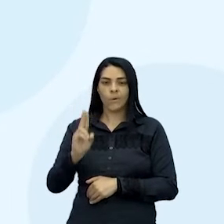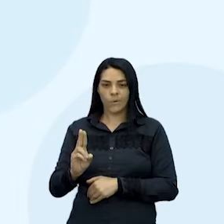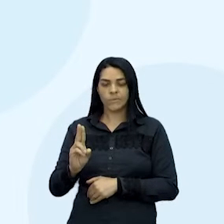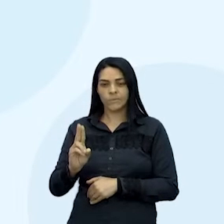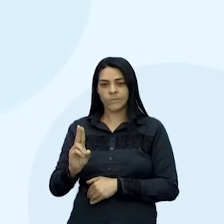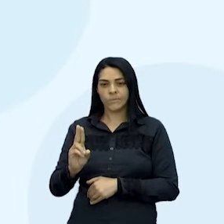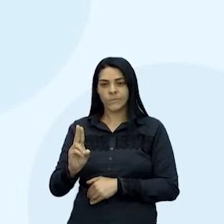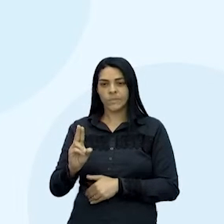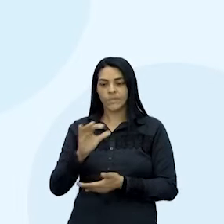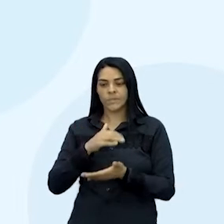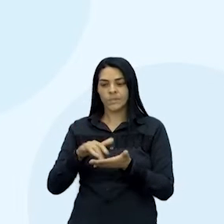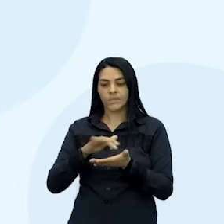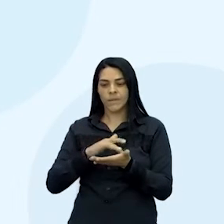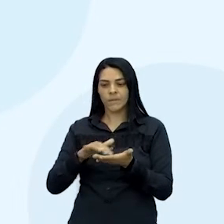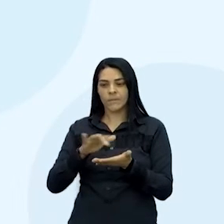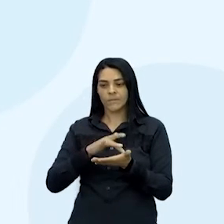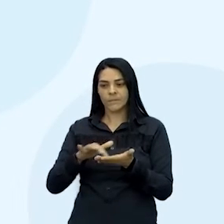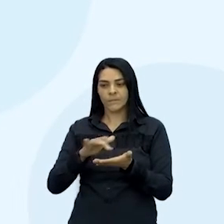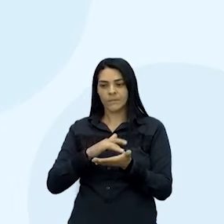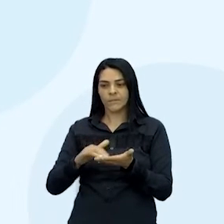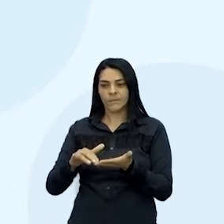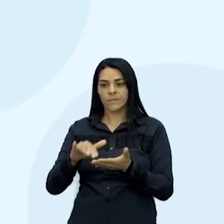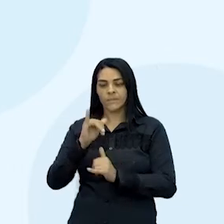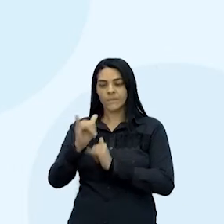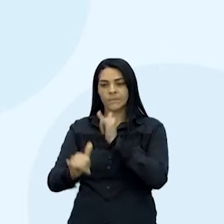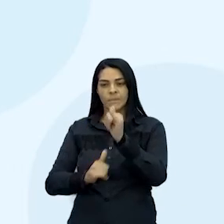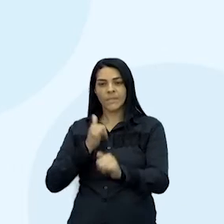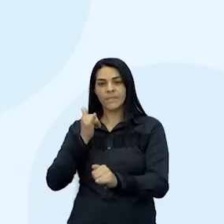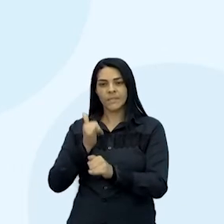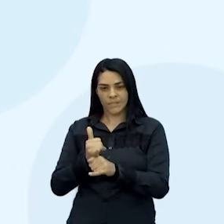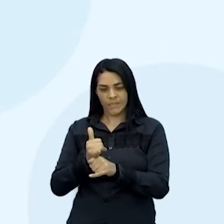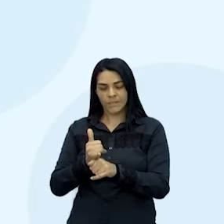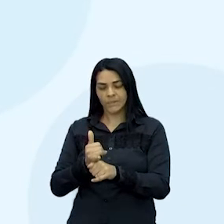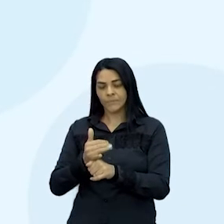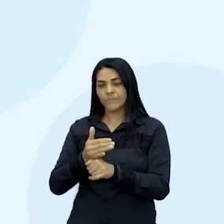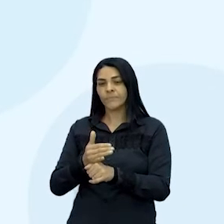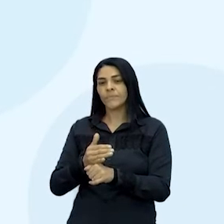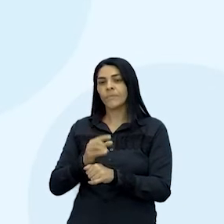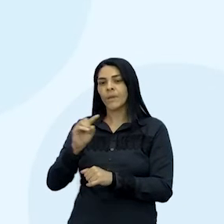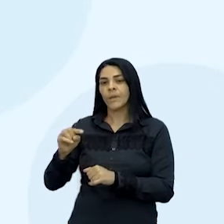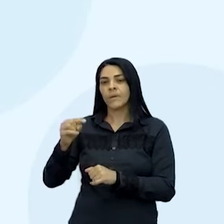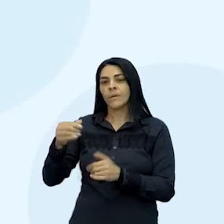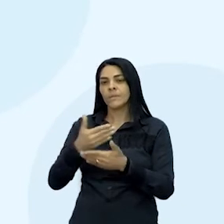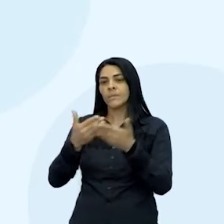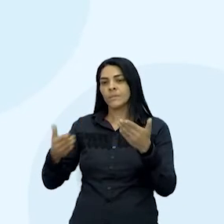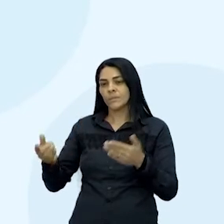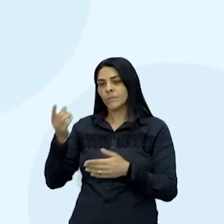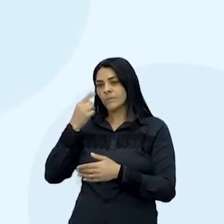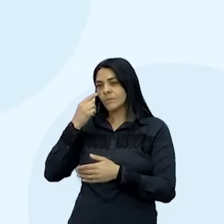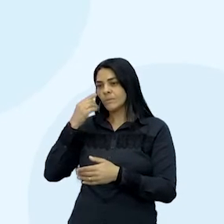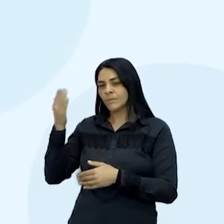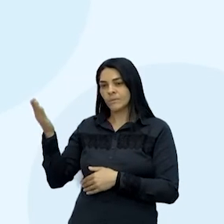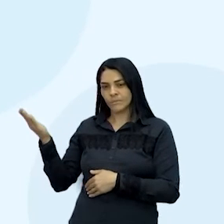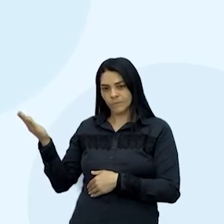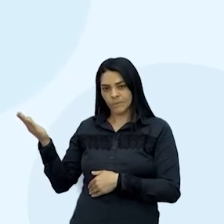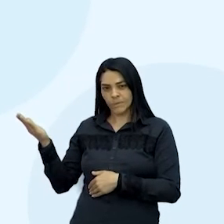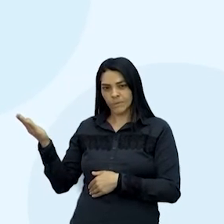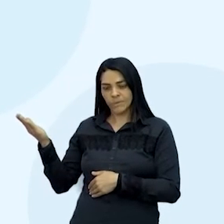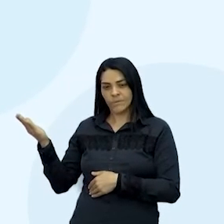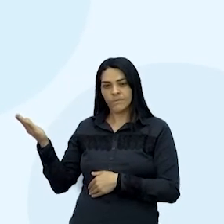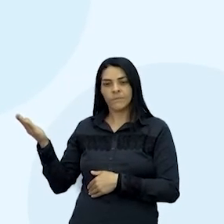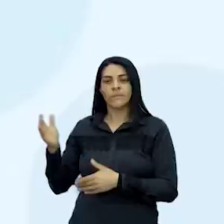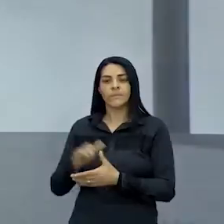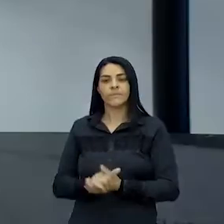formato digital. A seguir, veremos alguns exemplos que podem ser trabalhados no fórum. Então, no